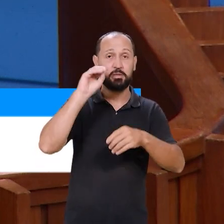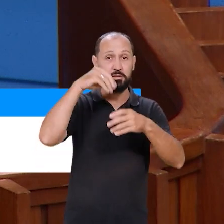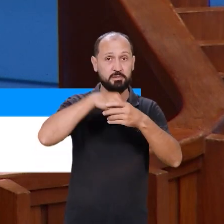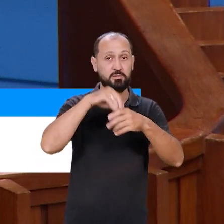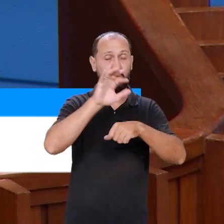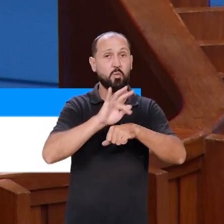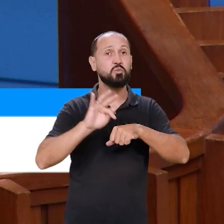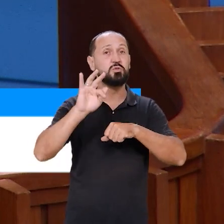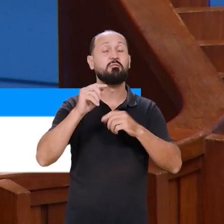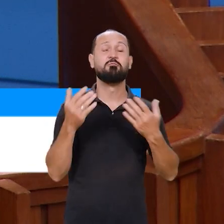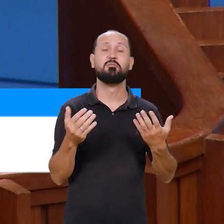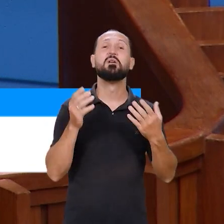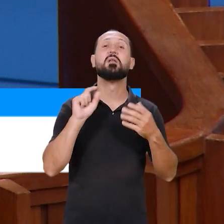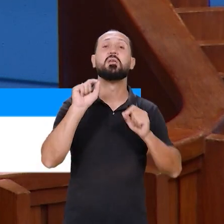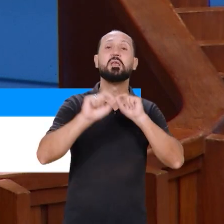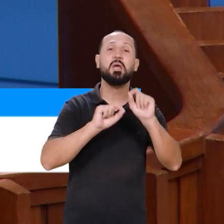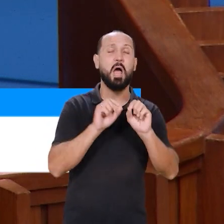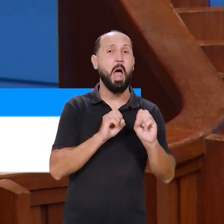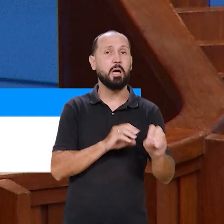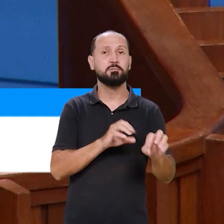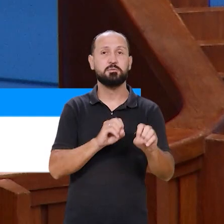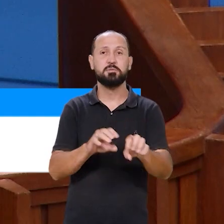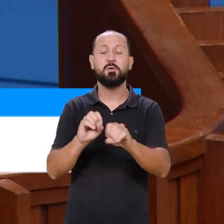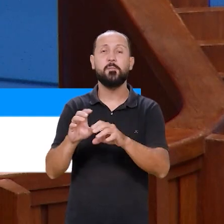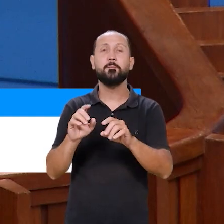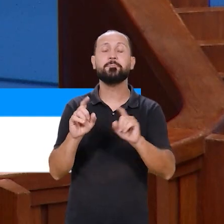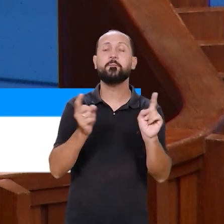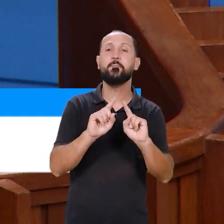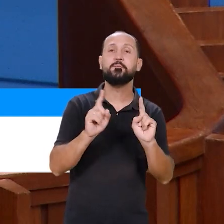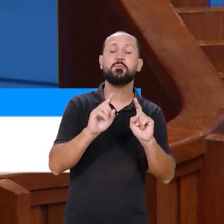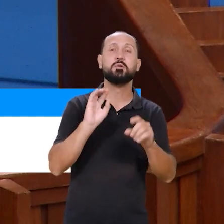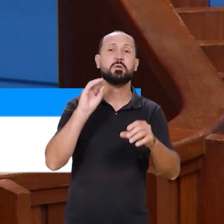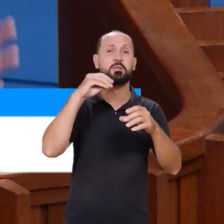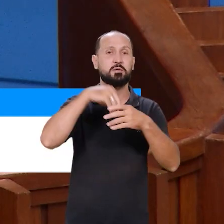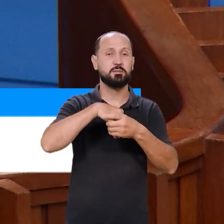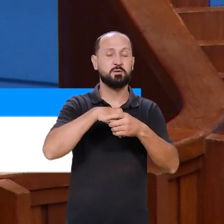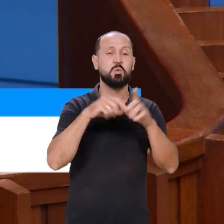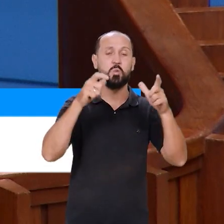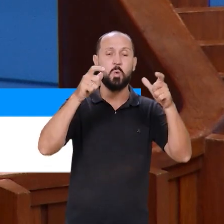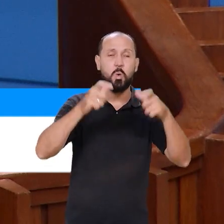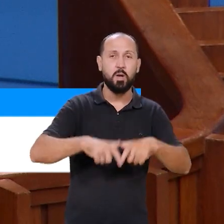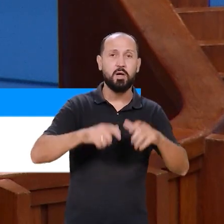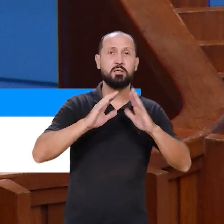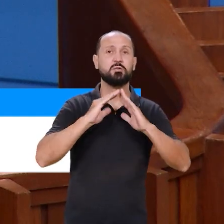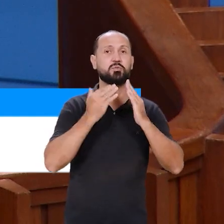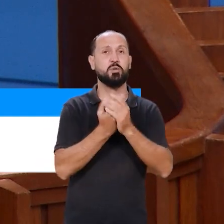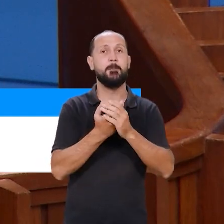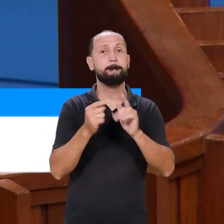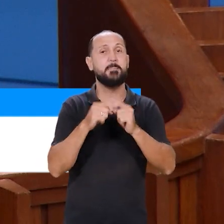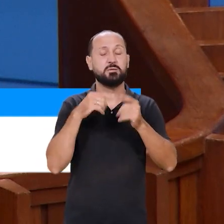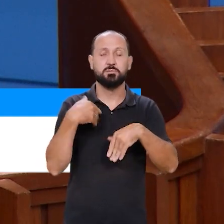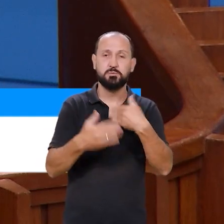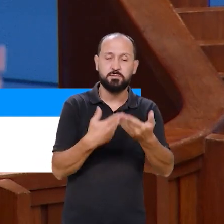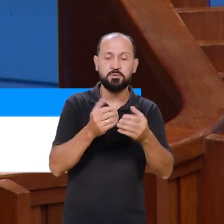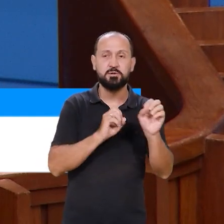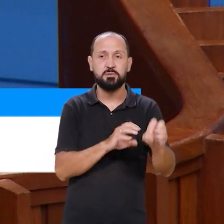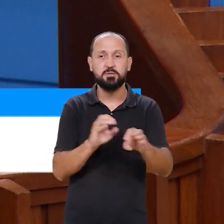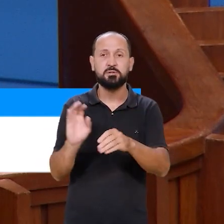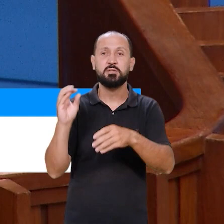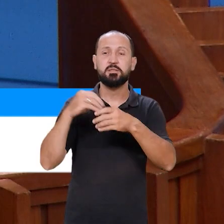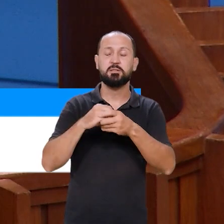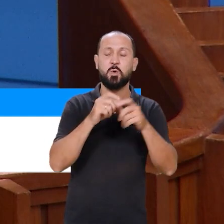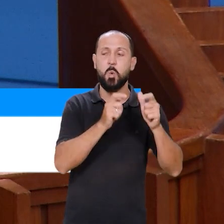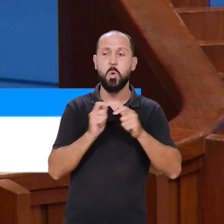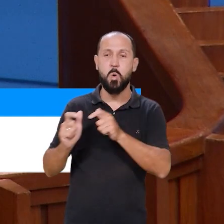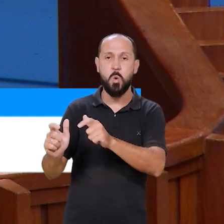constitucional. Está garantido na Constituição que a educação não seja somente dentro dos espaços da escola, mas que esse processo